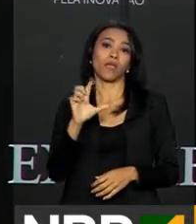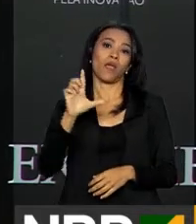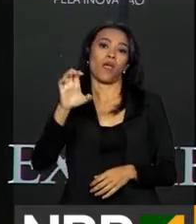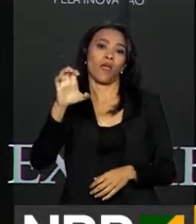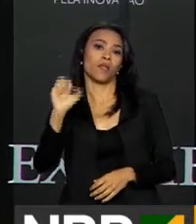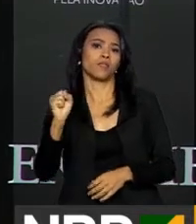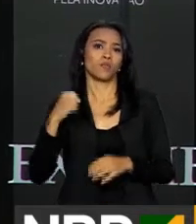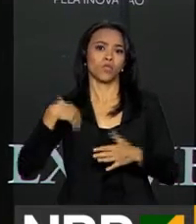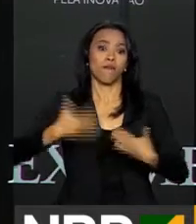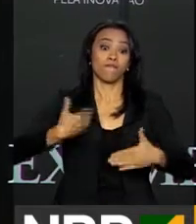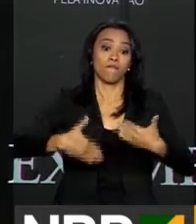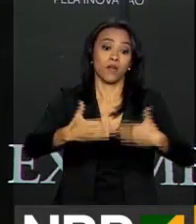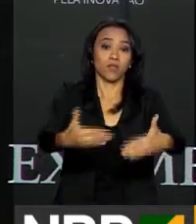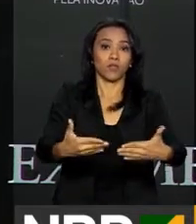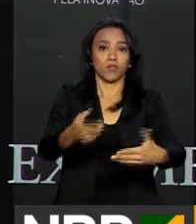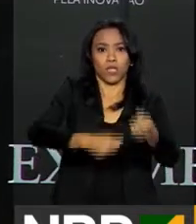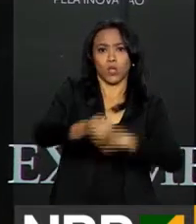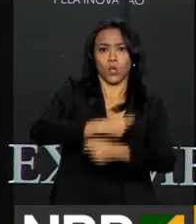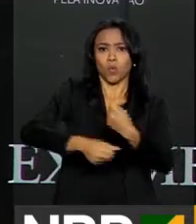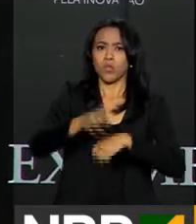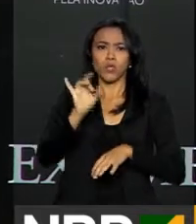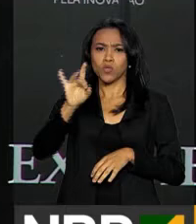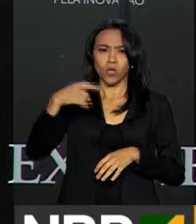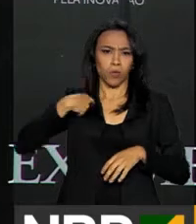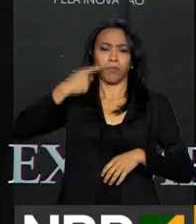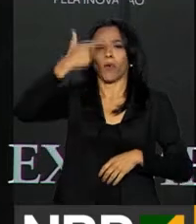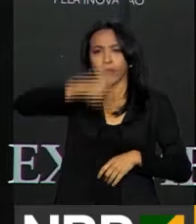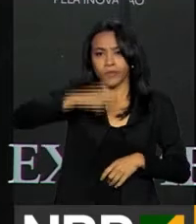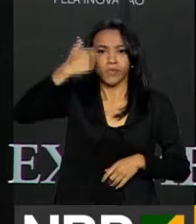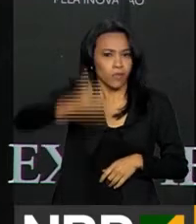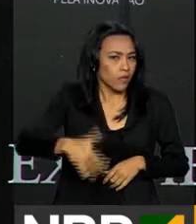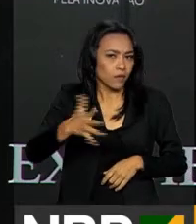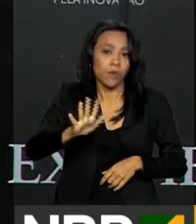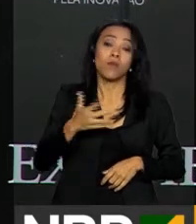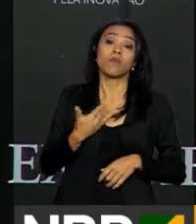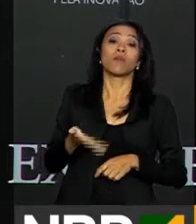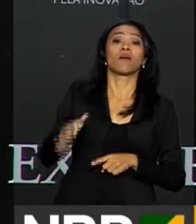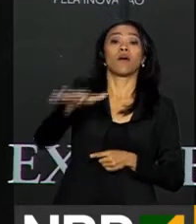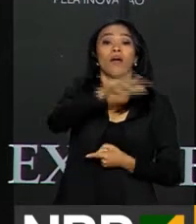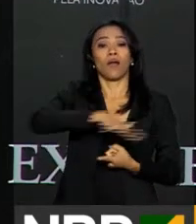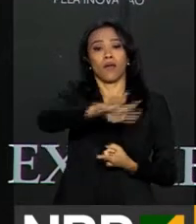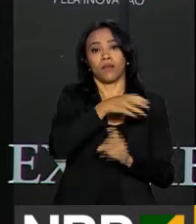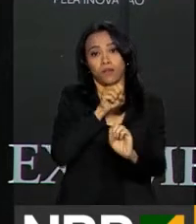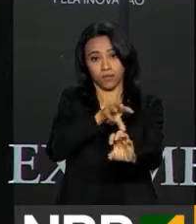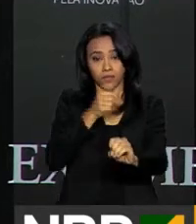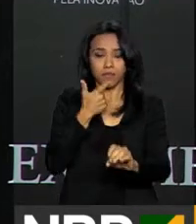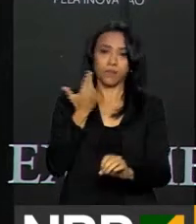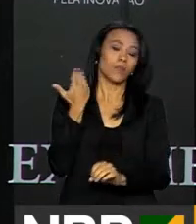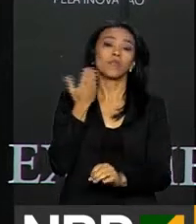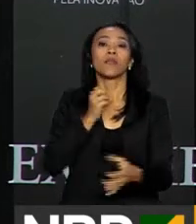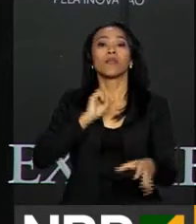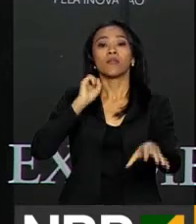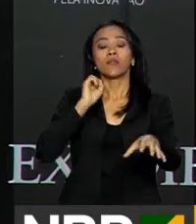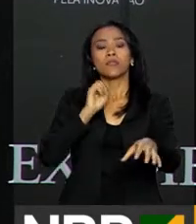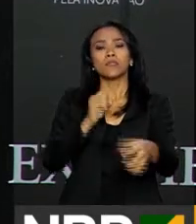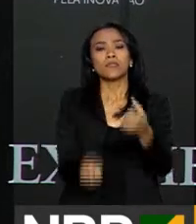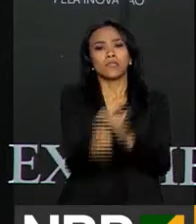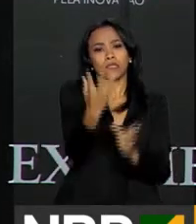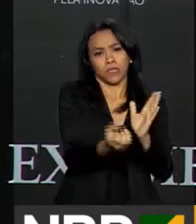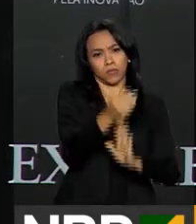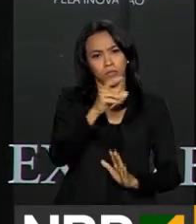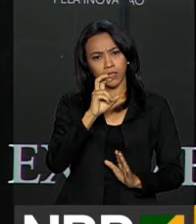preciso repetir aqui, mas avanços em outras áreas. Por exemplo, na educação, nós criamos muito recentemente 500 mil